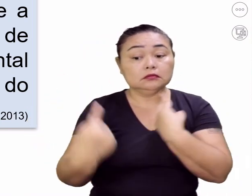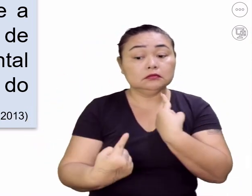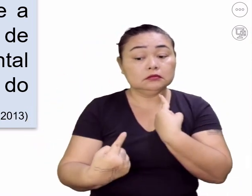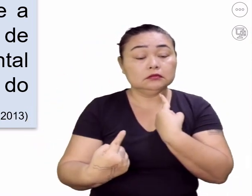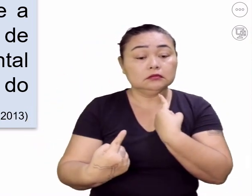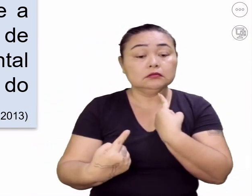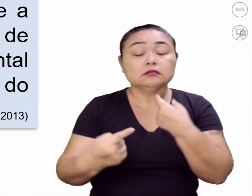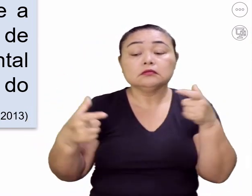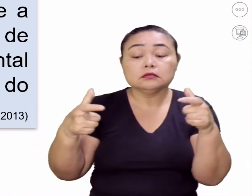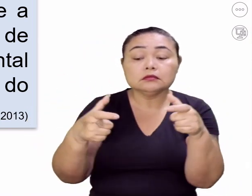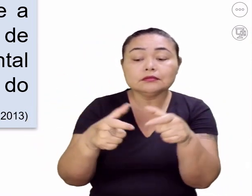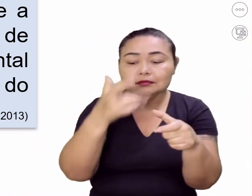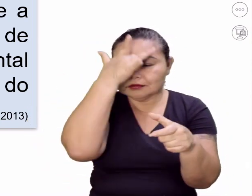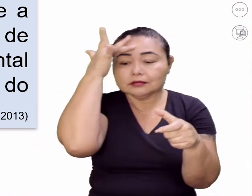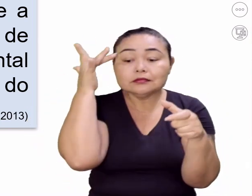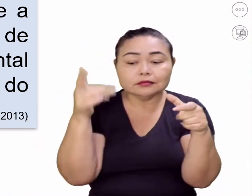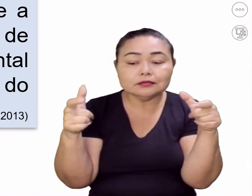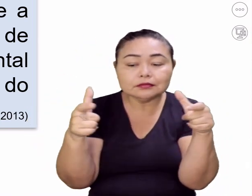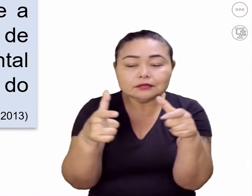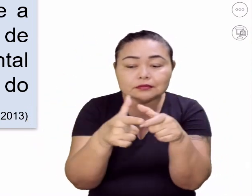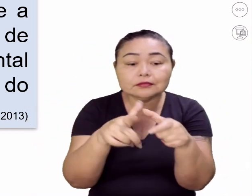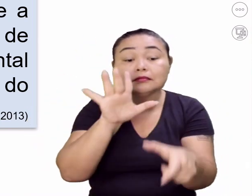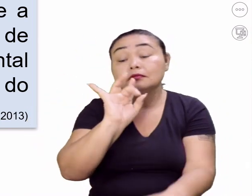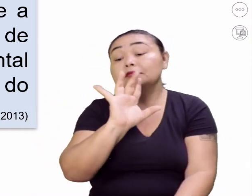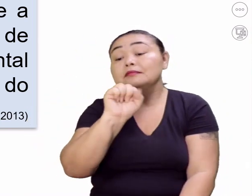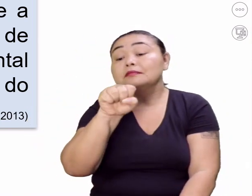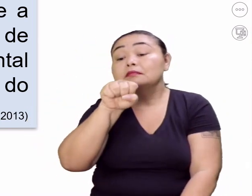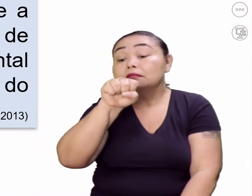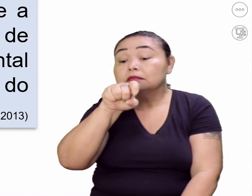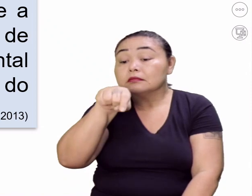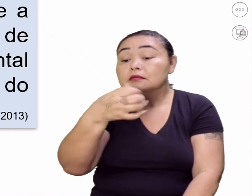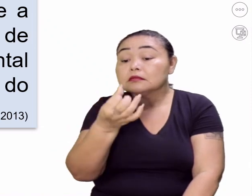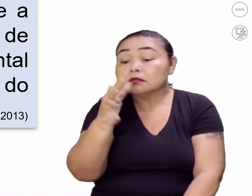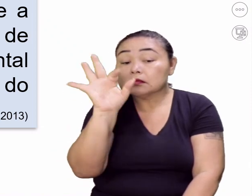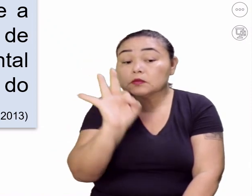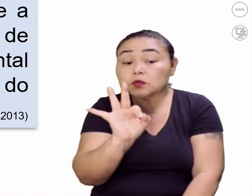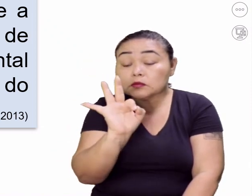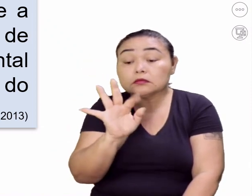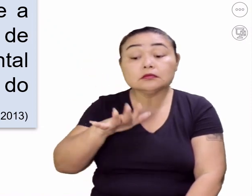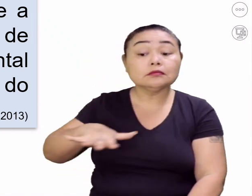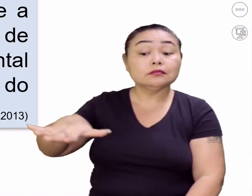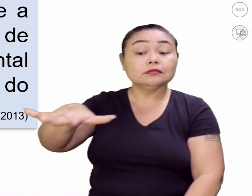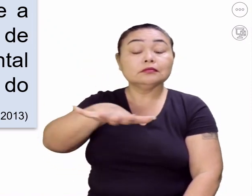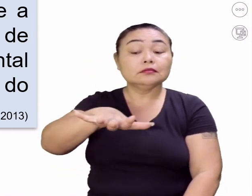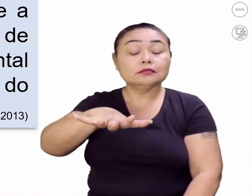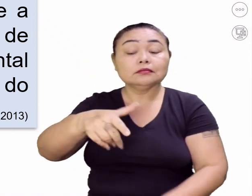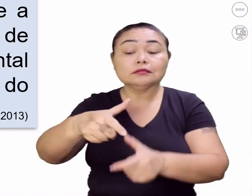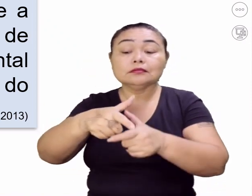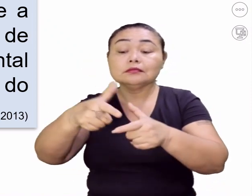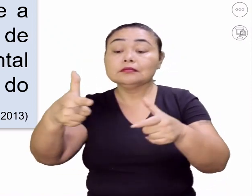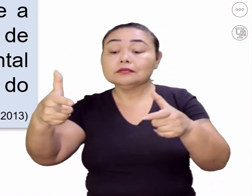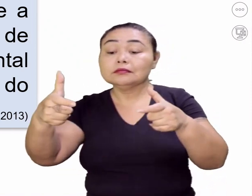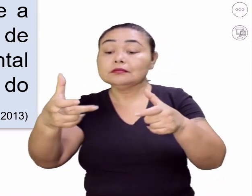Uma menor população, apenas 8,6% da população brasileira. E nessa região nós temos aí